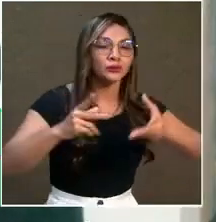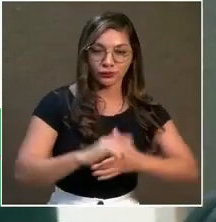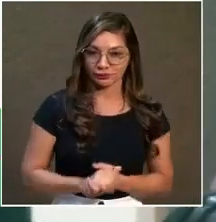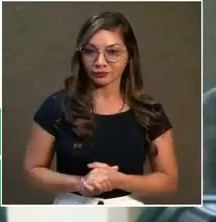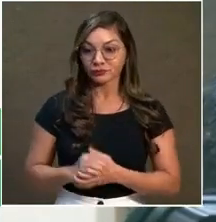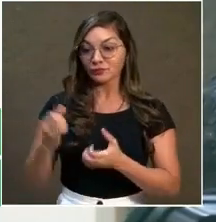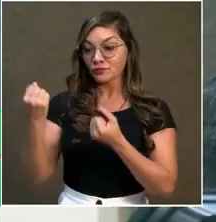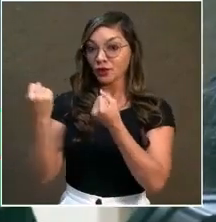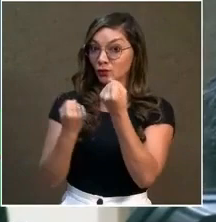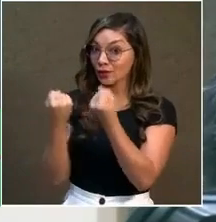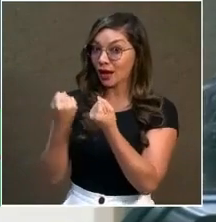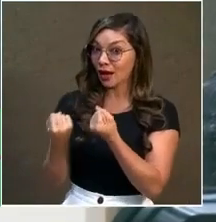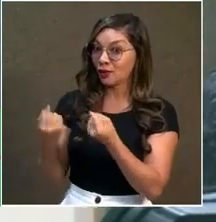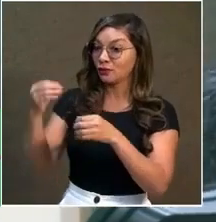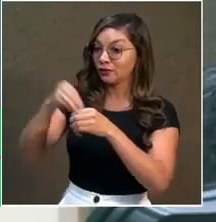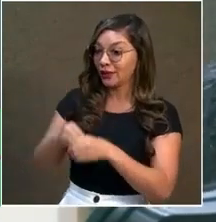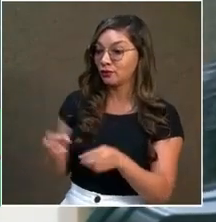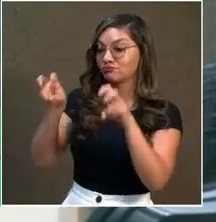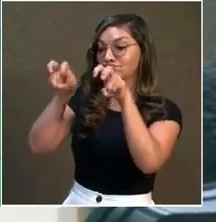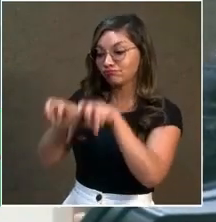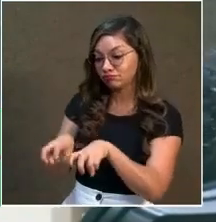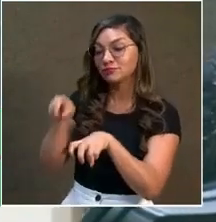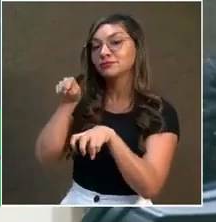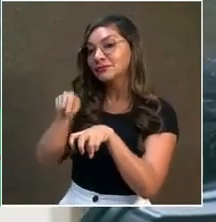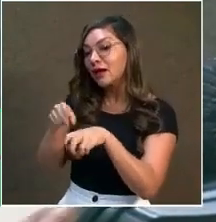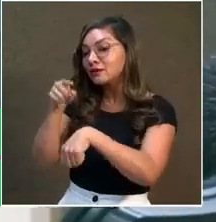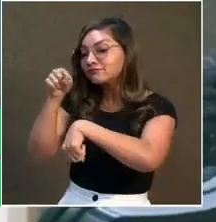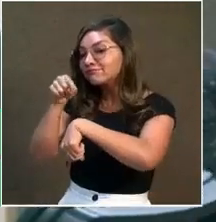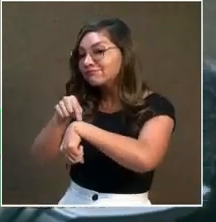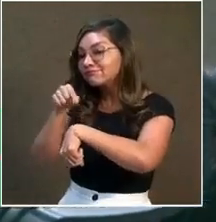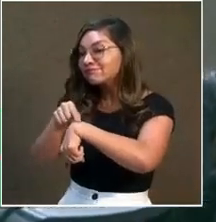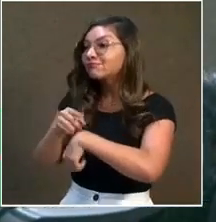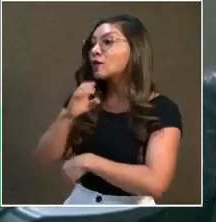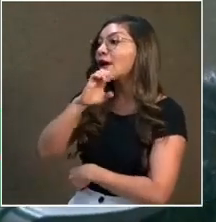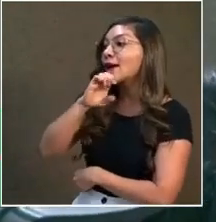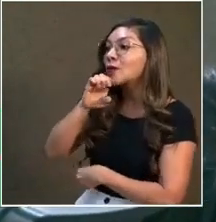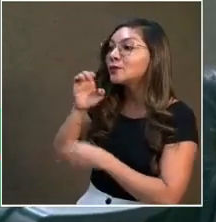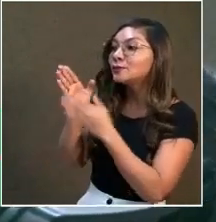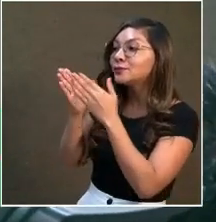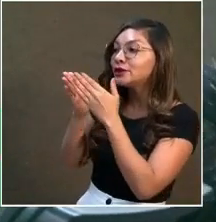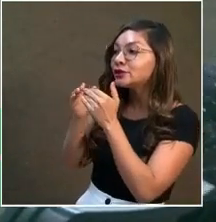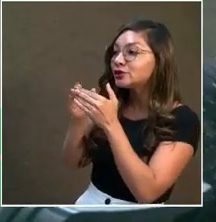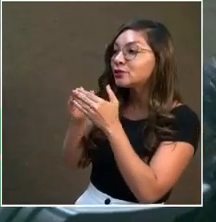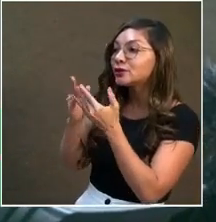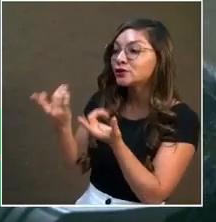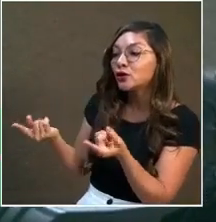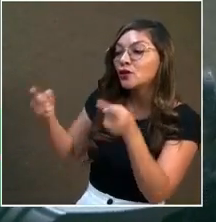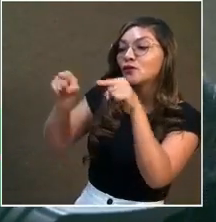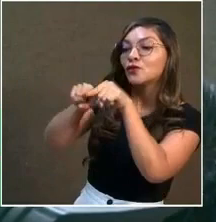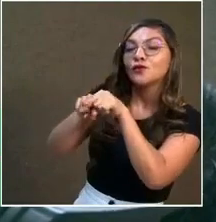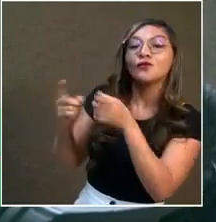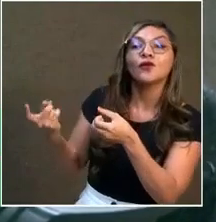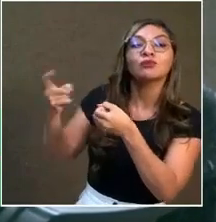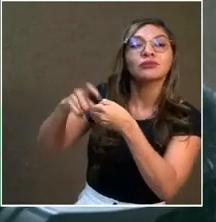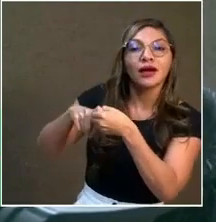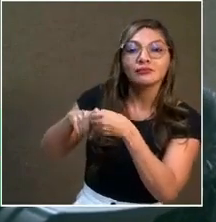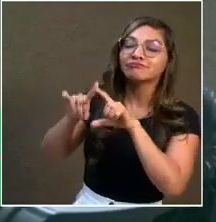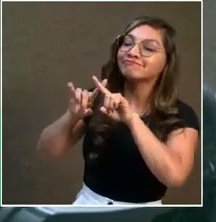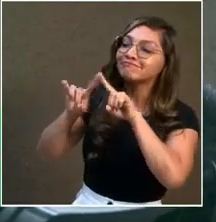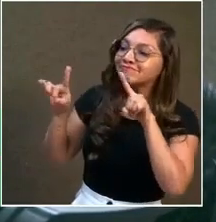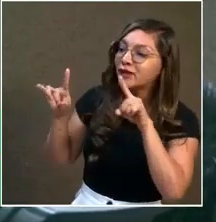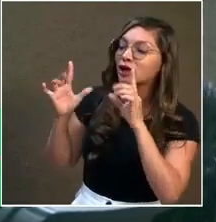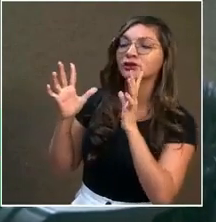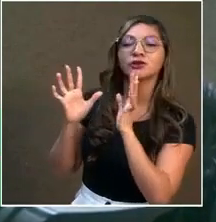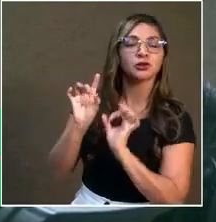do carro, do veículo, naquele momento, a Emily pediu para que eles retornassem, mas que